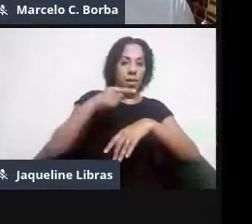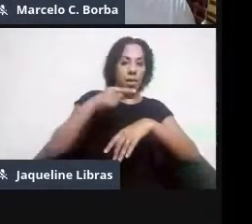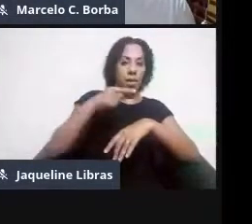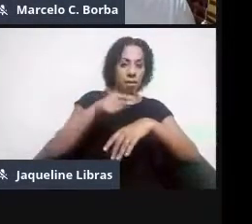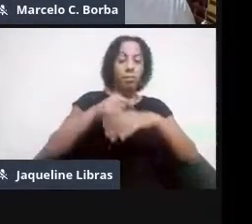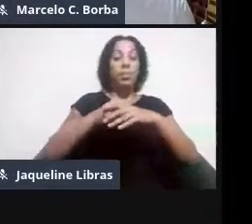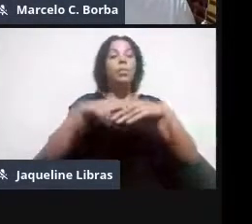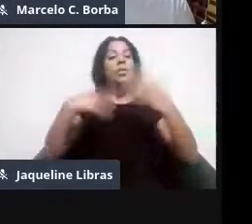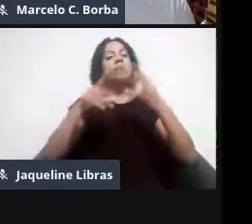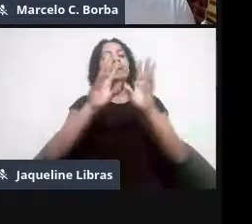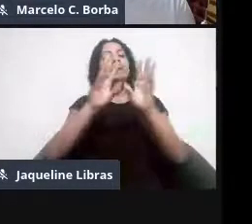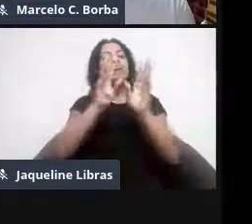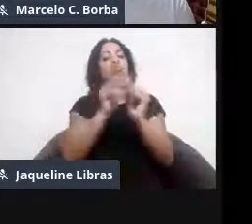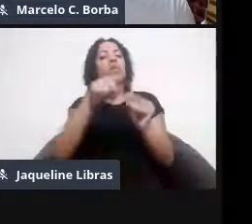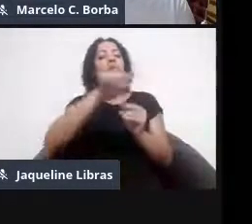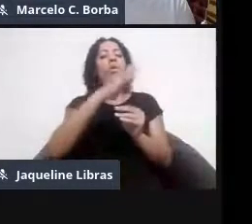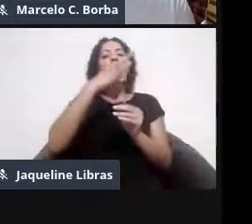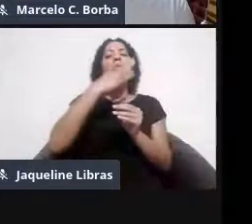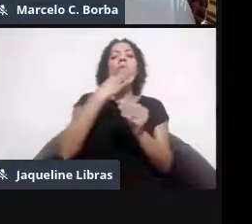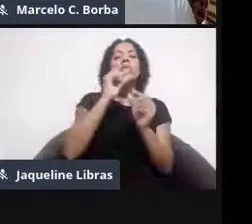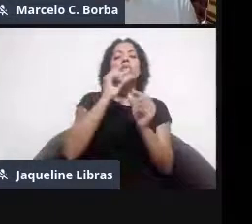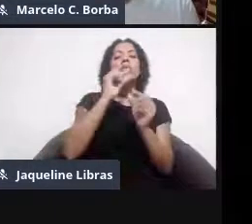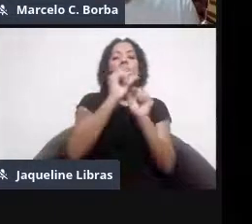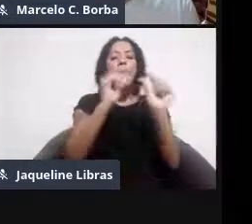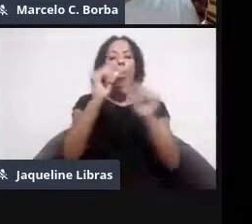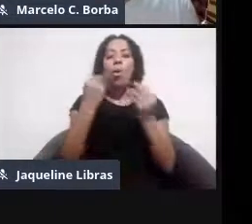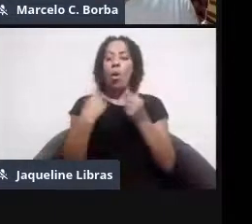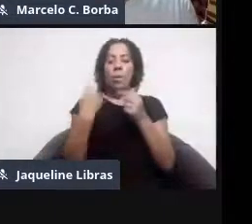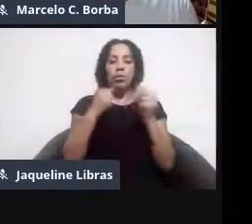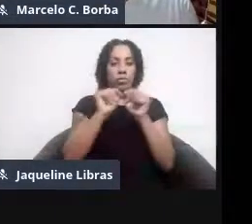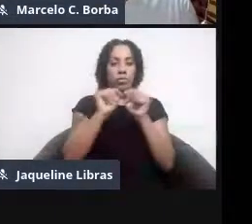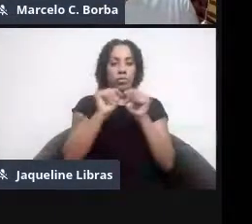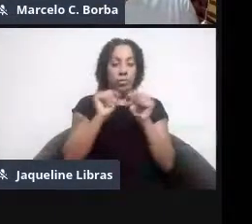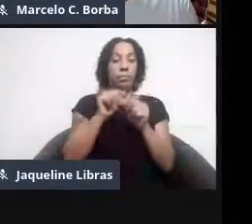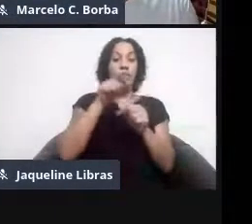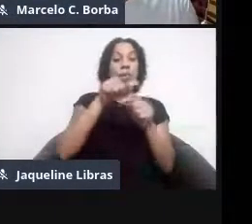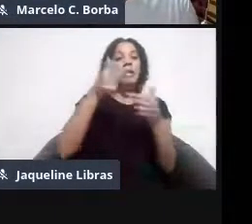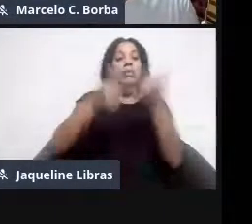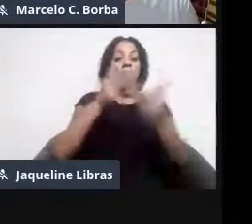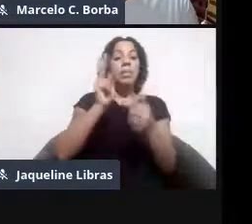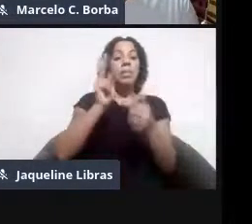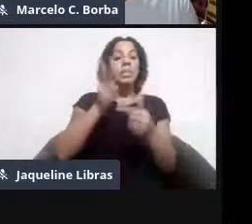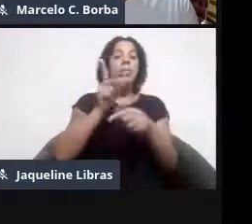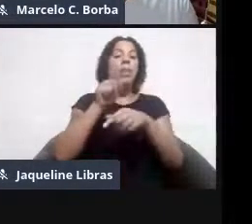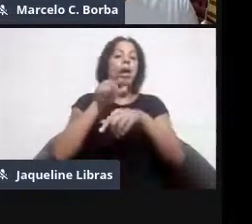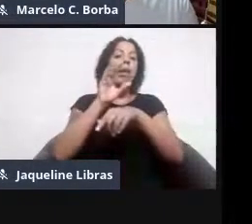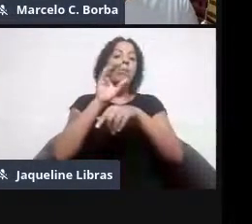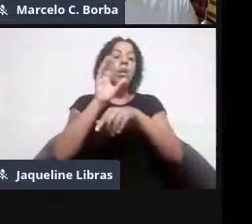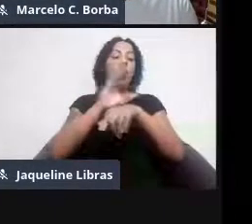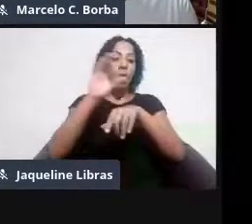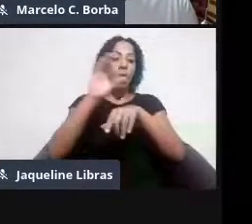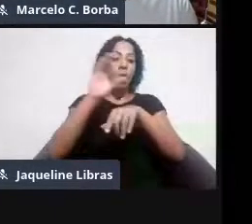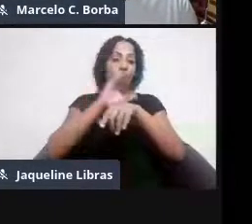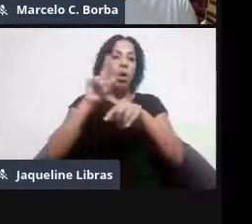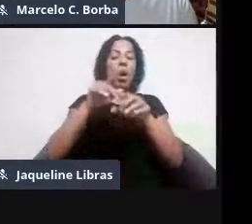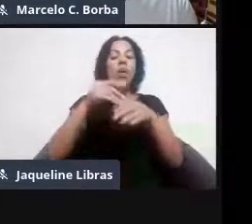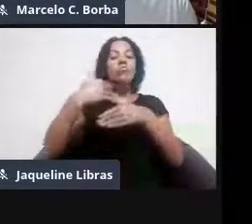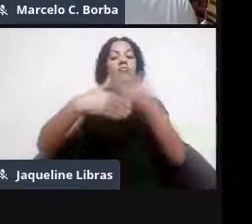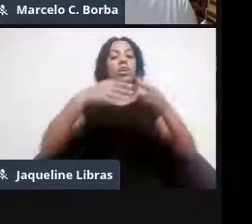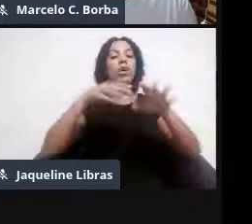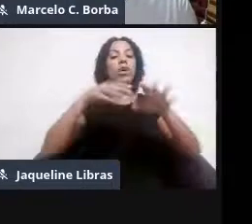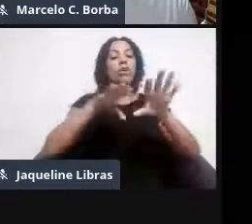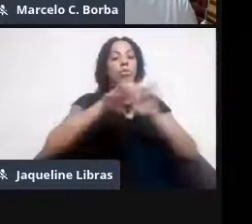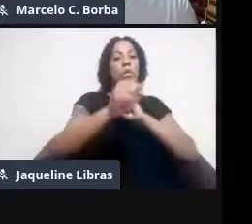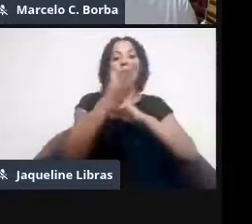para vocês conhecerem um pouquinho, nós trabalhamos aí geralmente com cursos com processo de formação em torno de